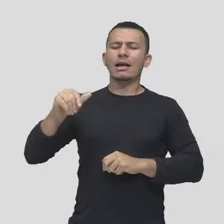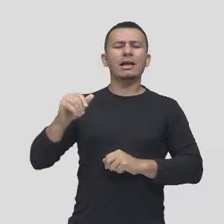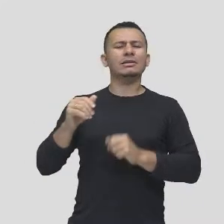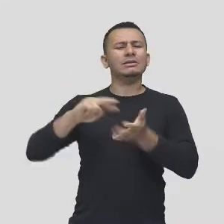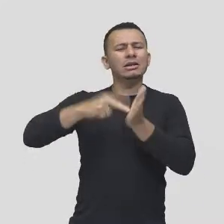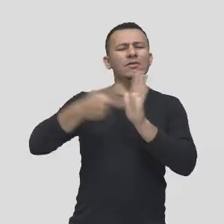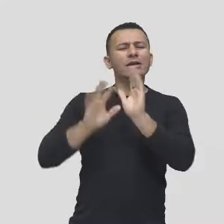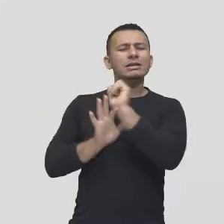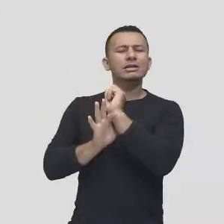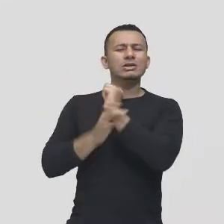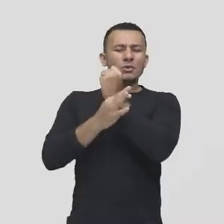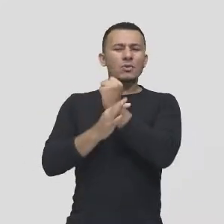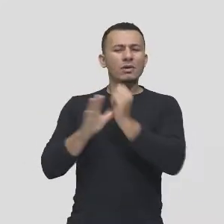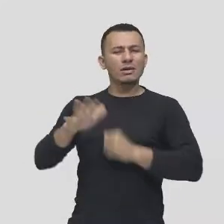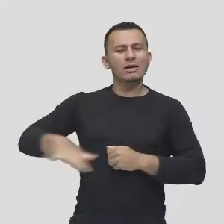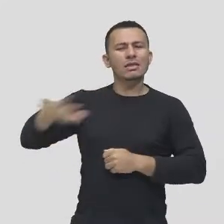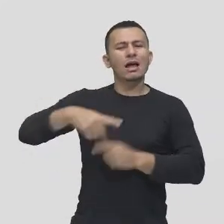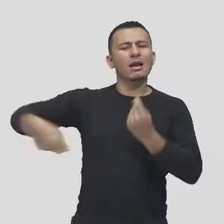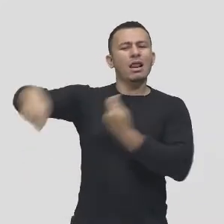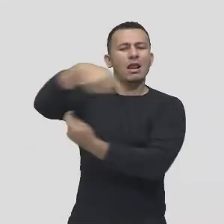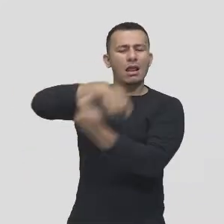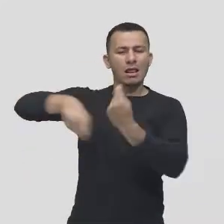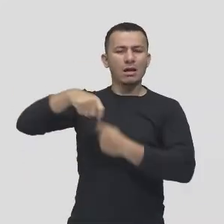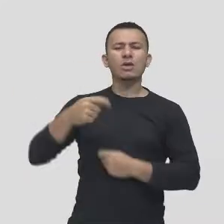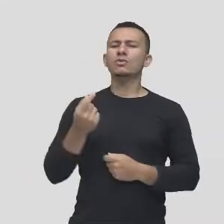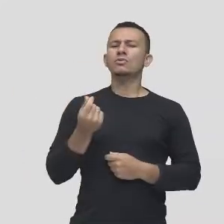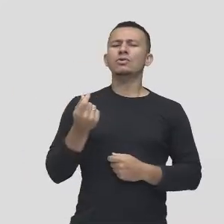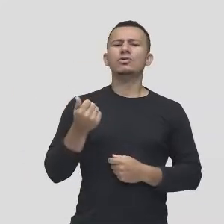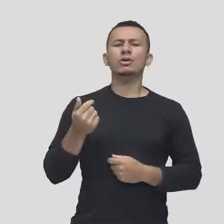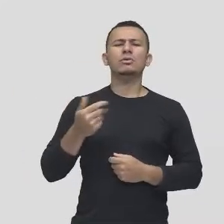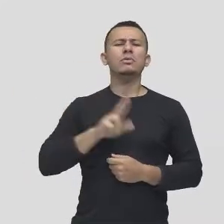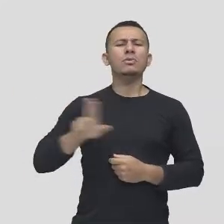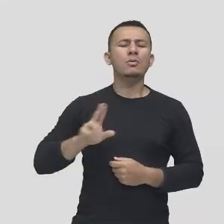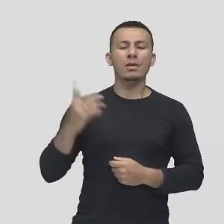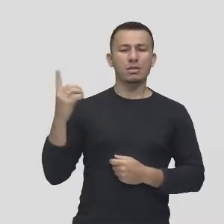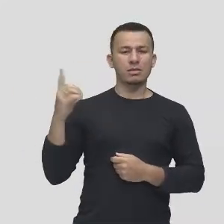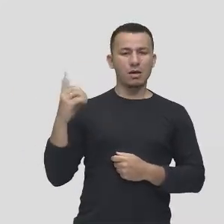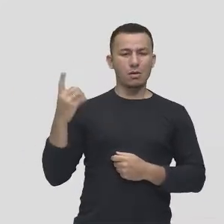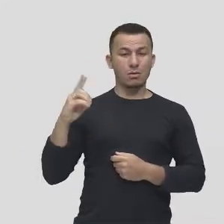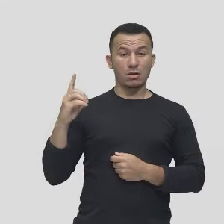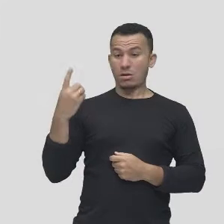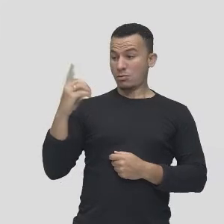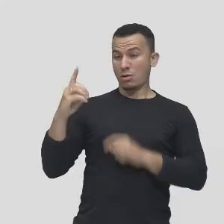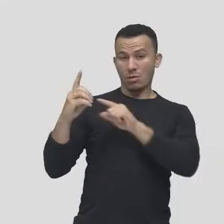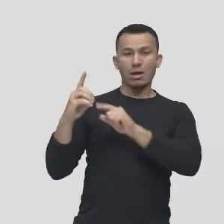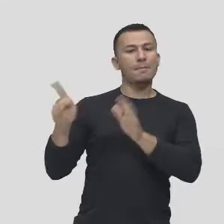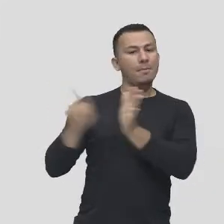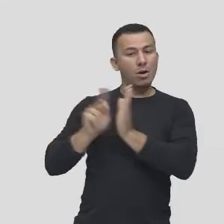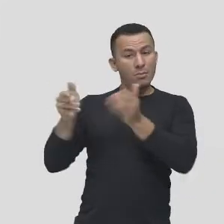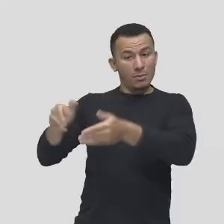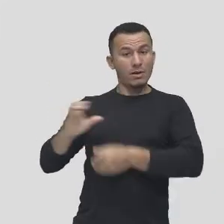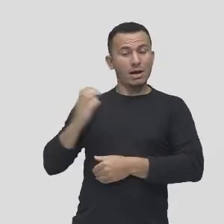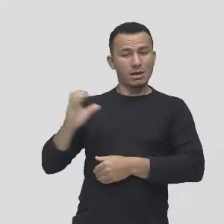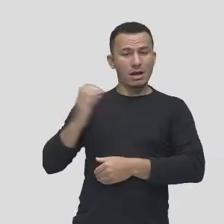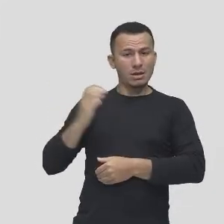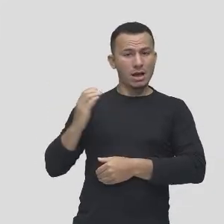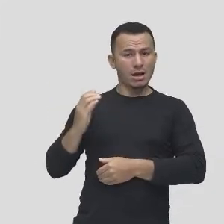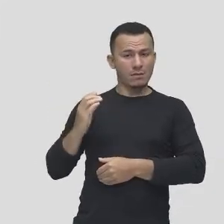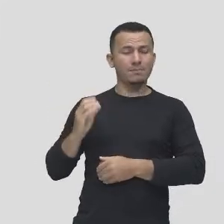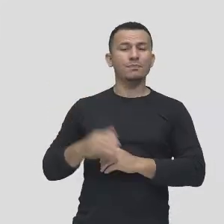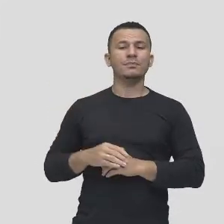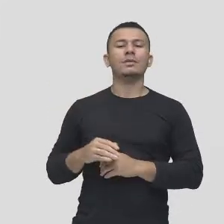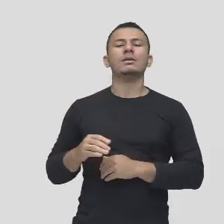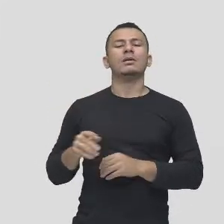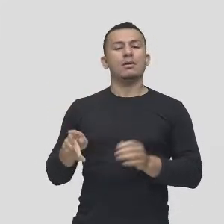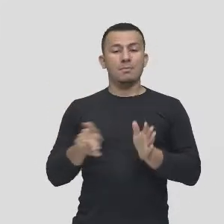mais na produção econômica. A moeda de lá é o dólar, só que é o dólar canadense, Tá bom, gente? Não vamos confundir.